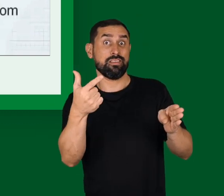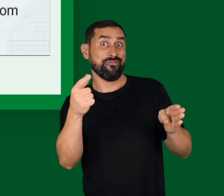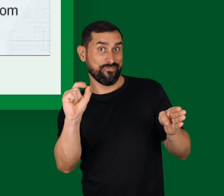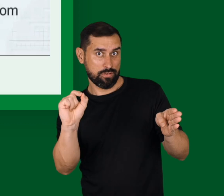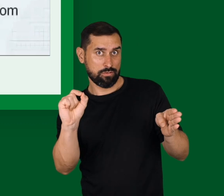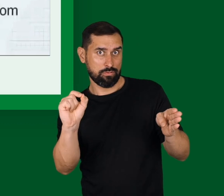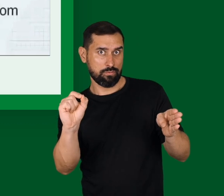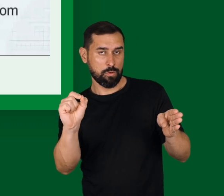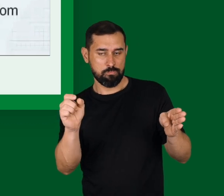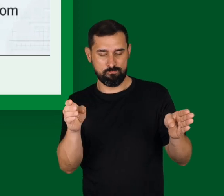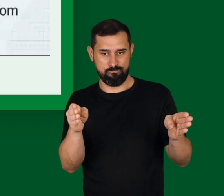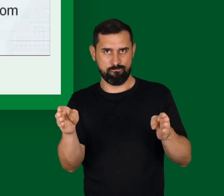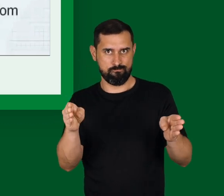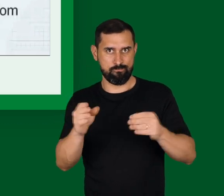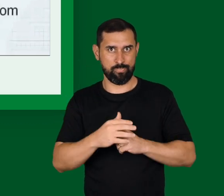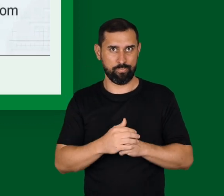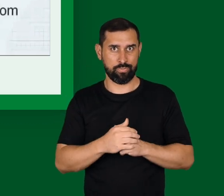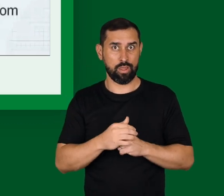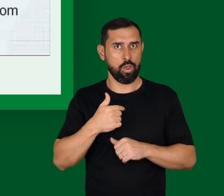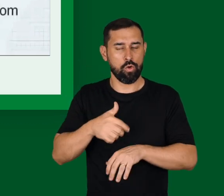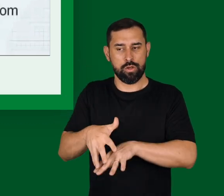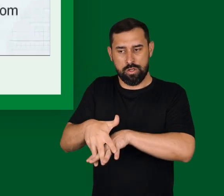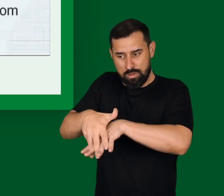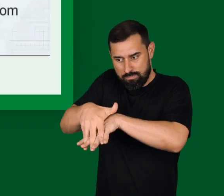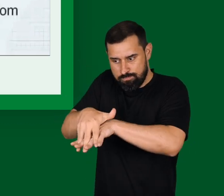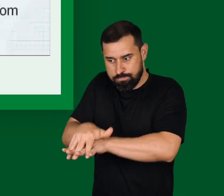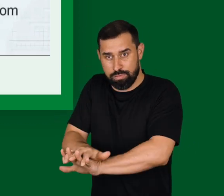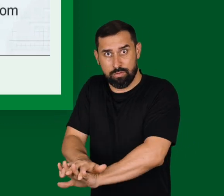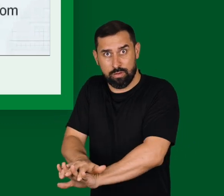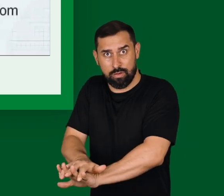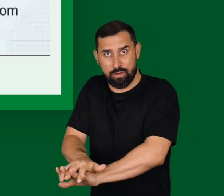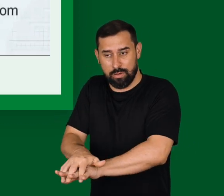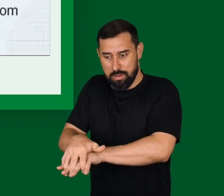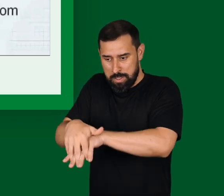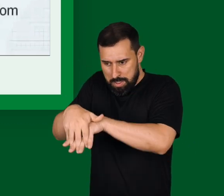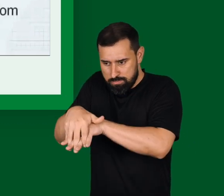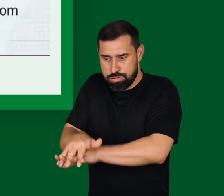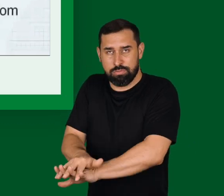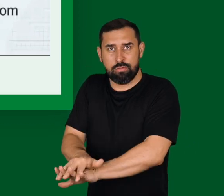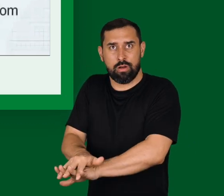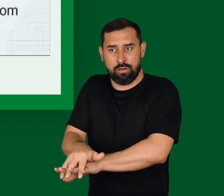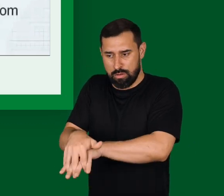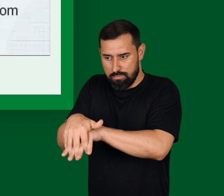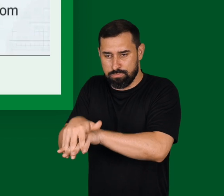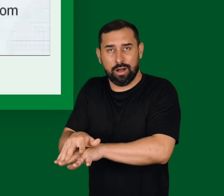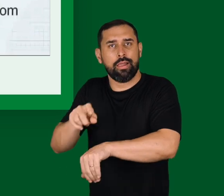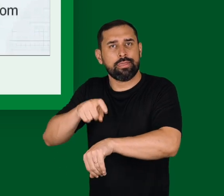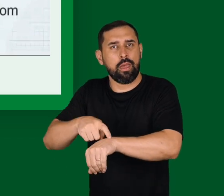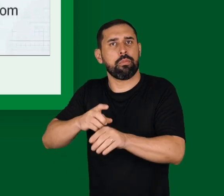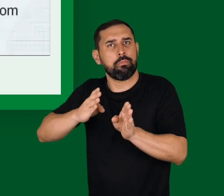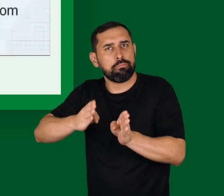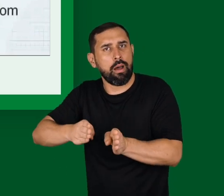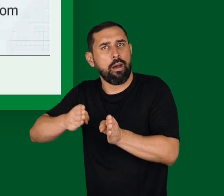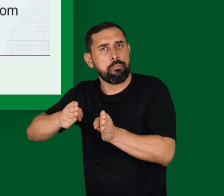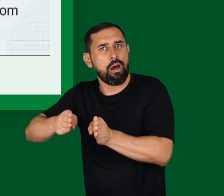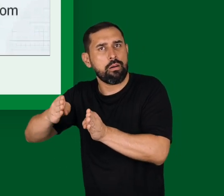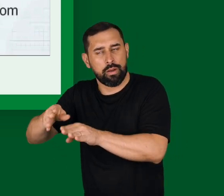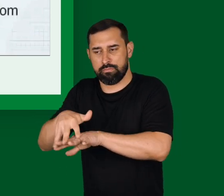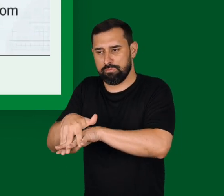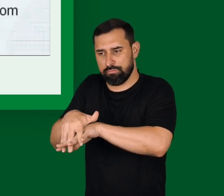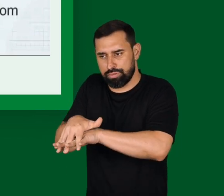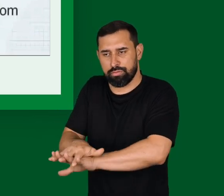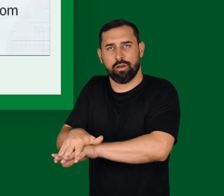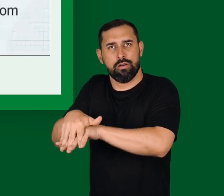120 compressões por minuto, tá? A fase de compressão e descompressão, elas têm que